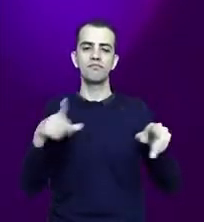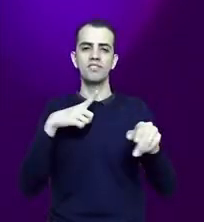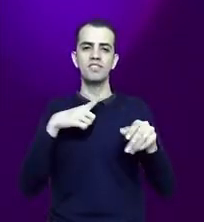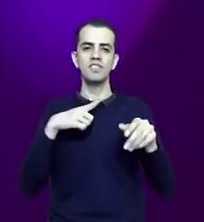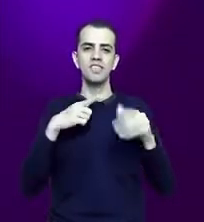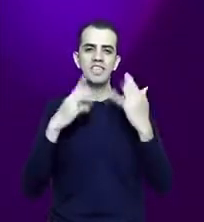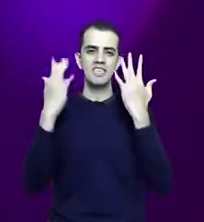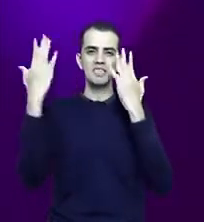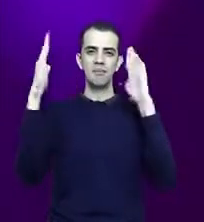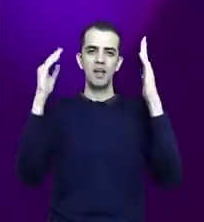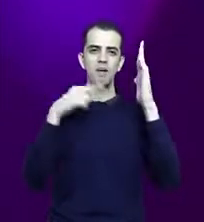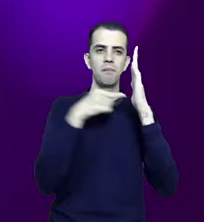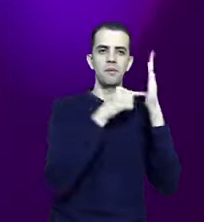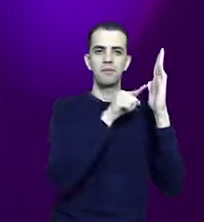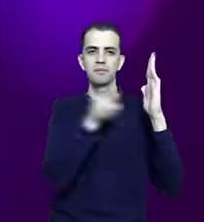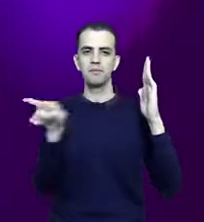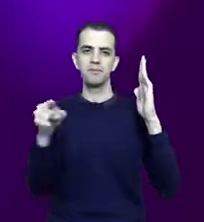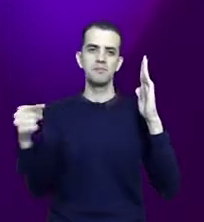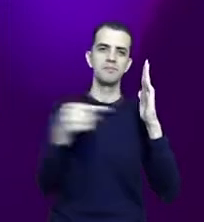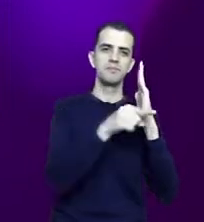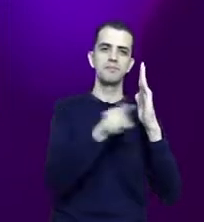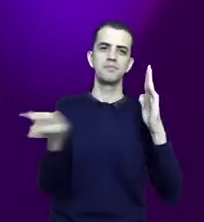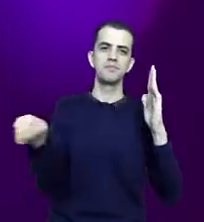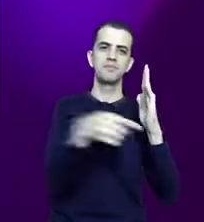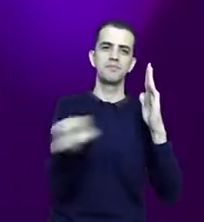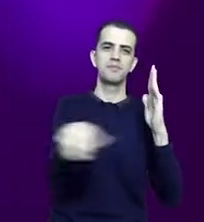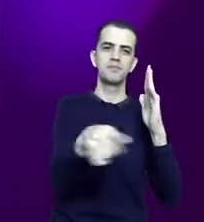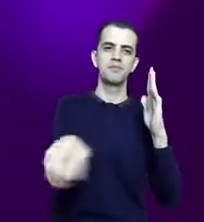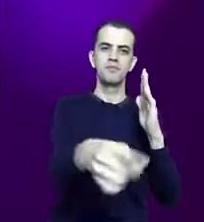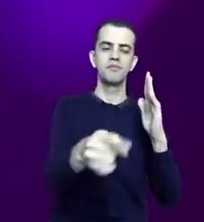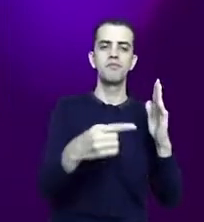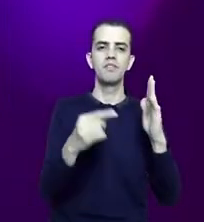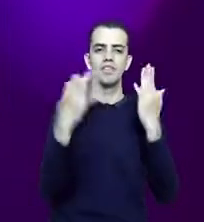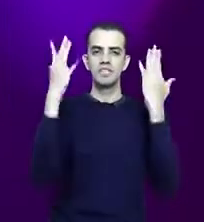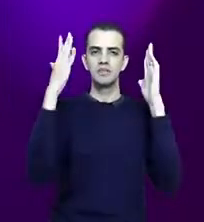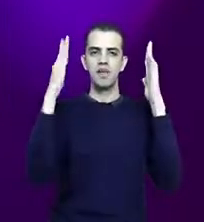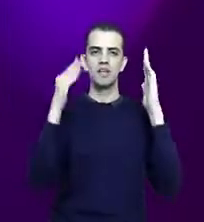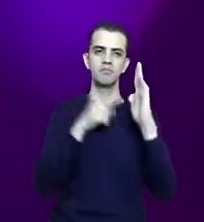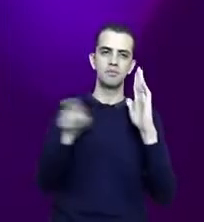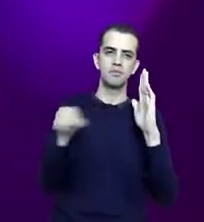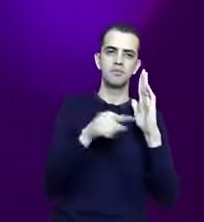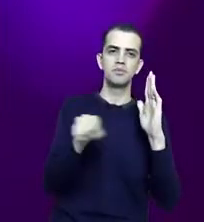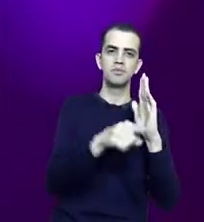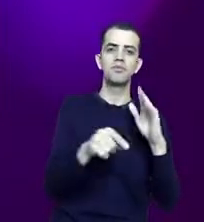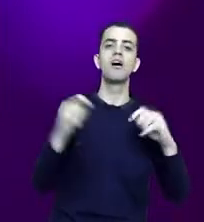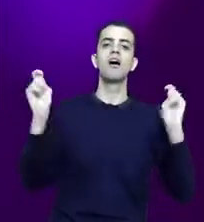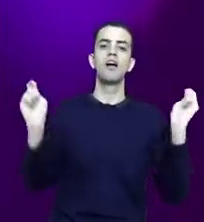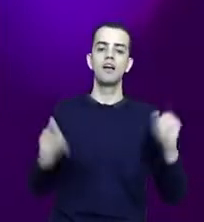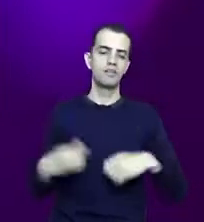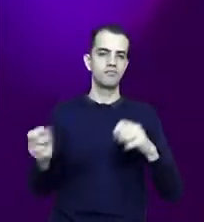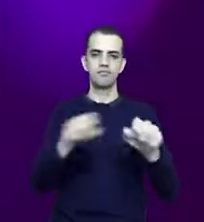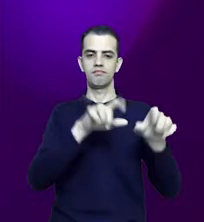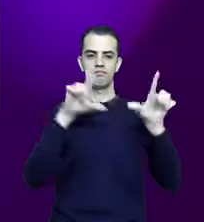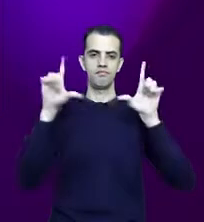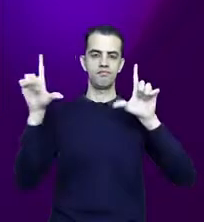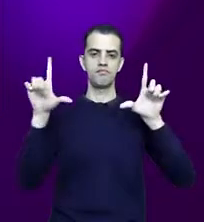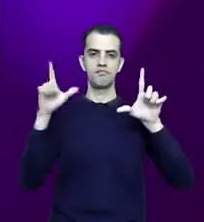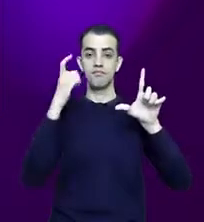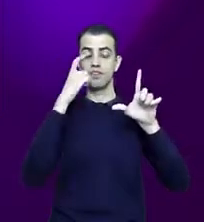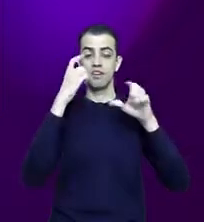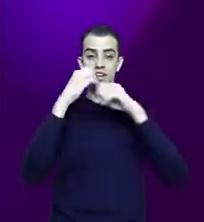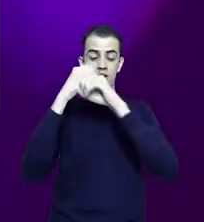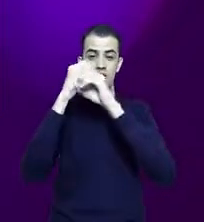existe uma modulação desse feixe de luz, eles conseguem produzir uma imagem de forma ajustada às nossas pupilas, para que